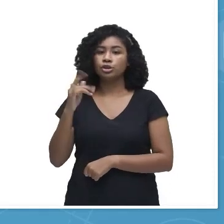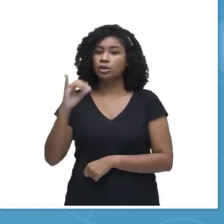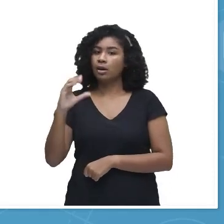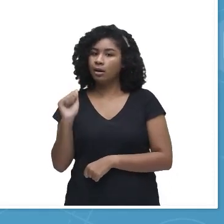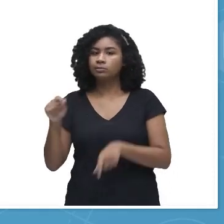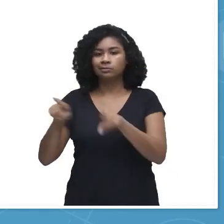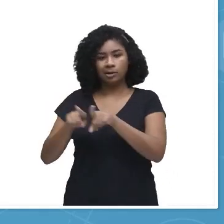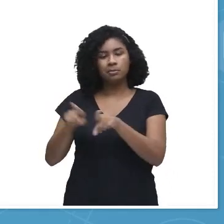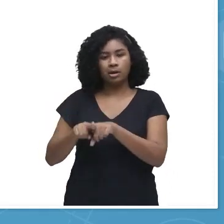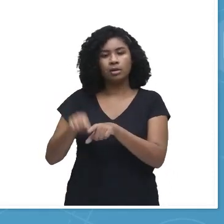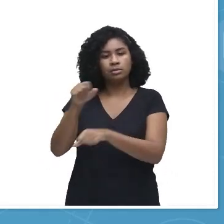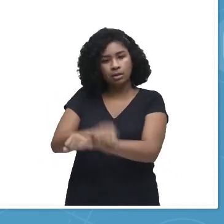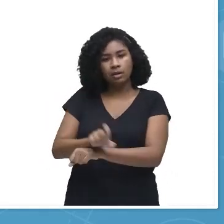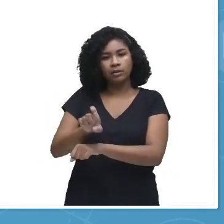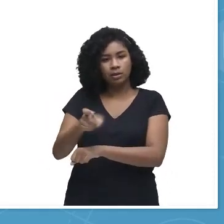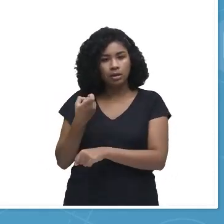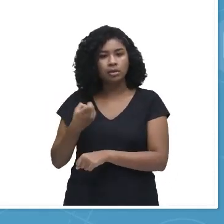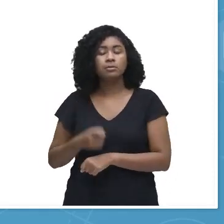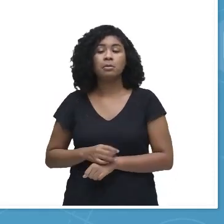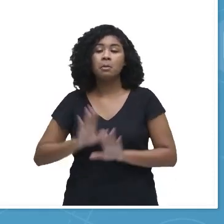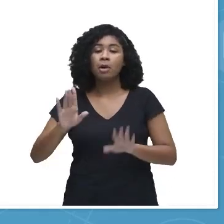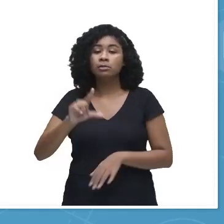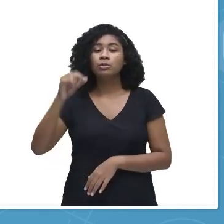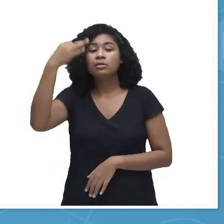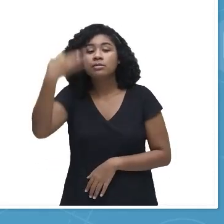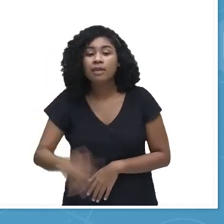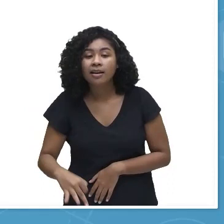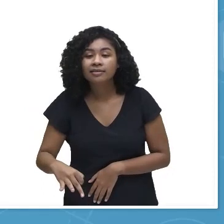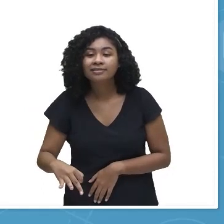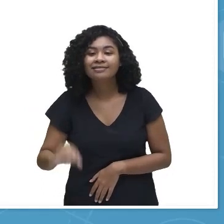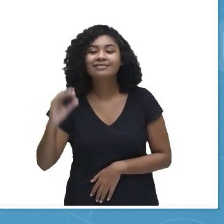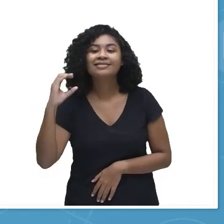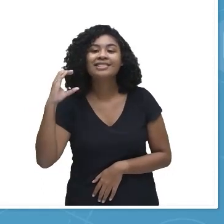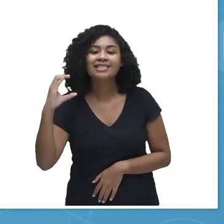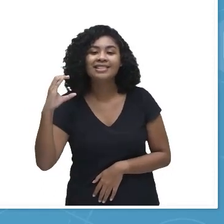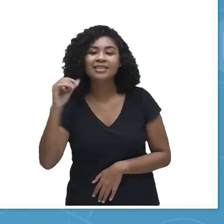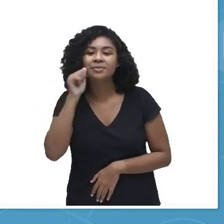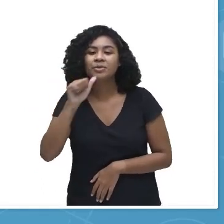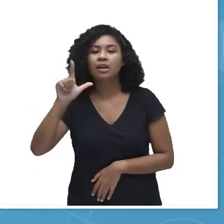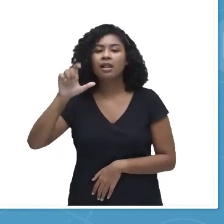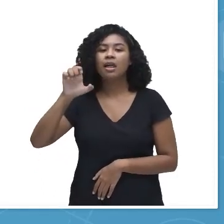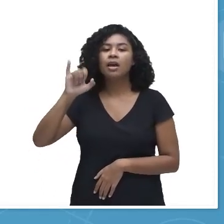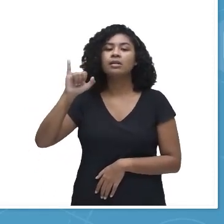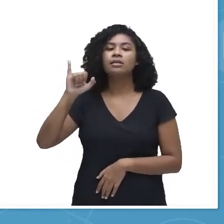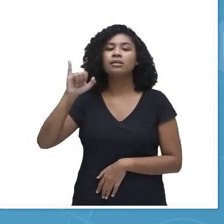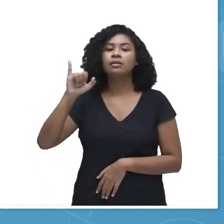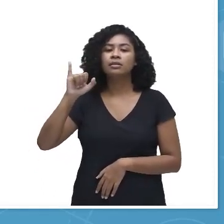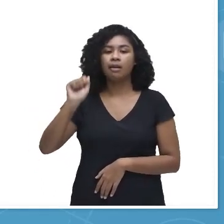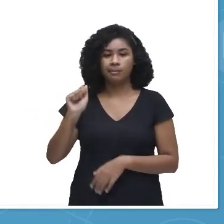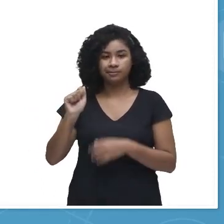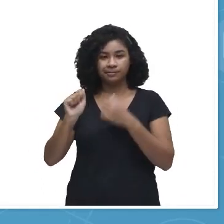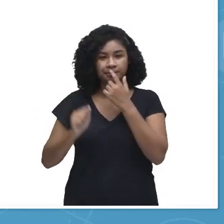letra C, Lélia Gonçalves. Quem foi Lélia Gonçalves, gente? Vamos ver o gabarito para a gente entender melhor quem foi